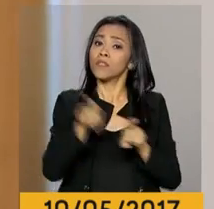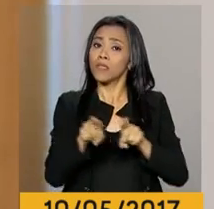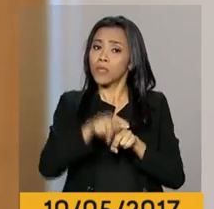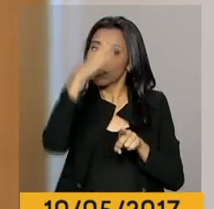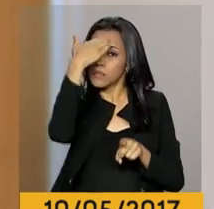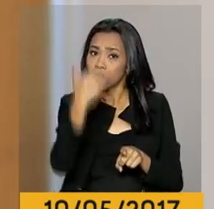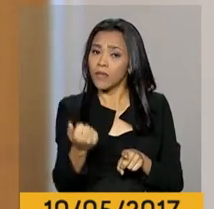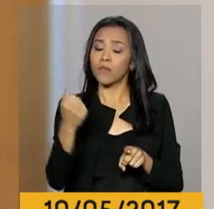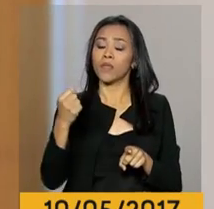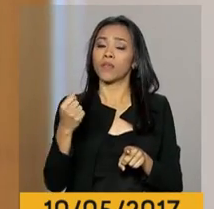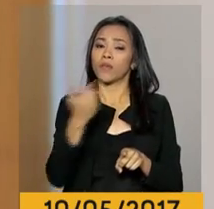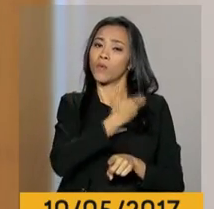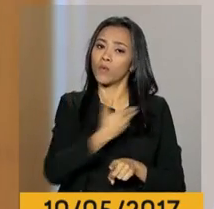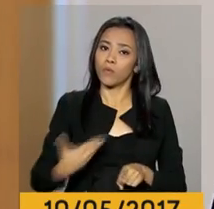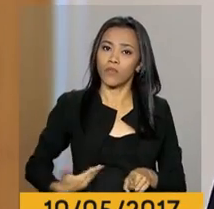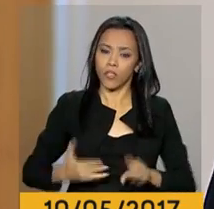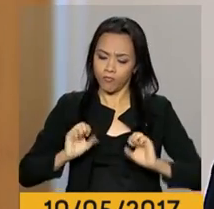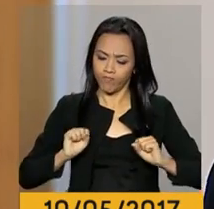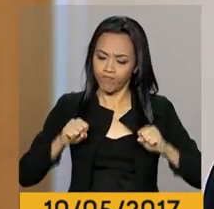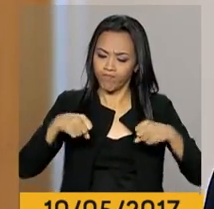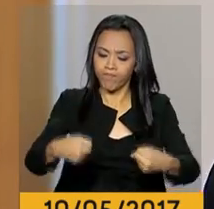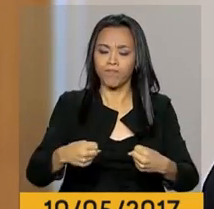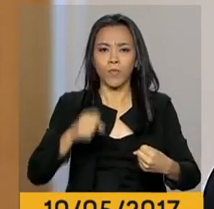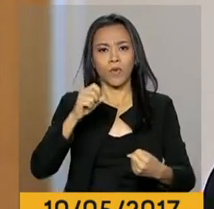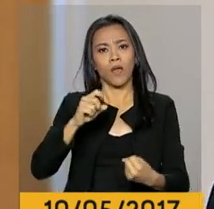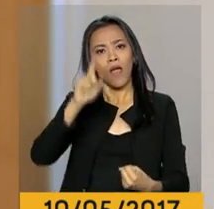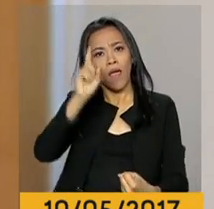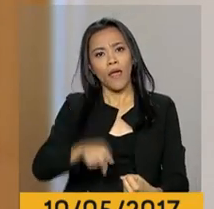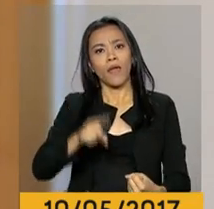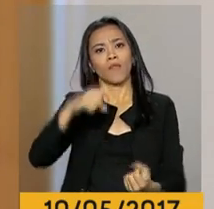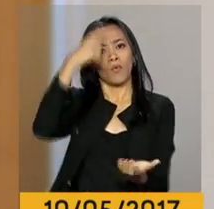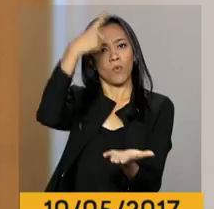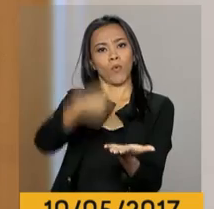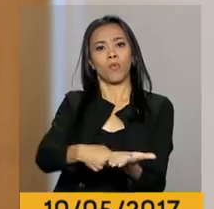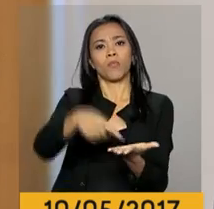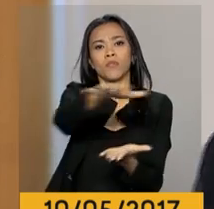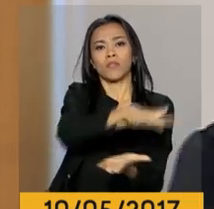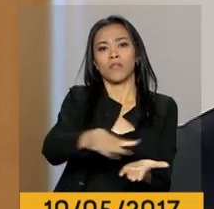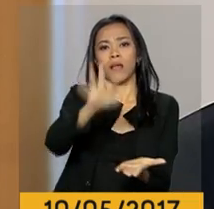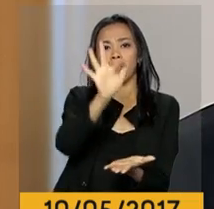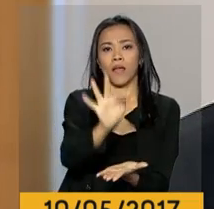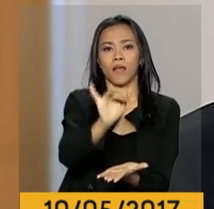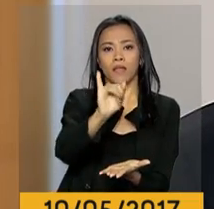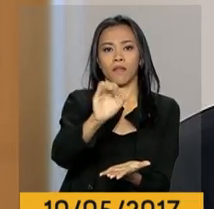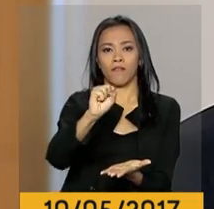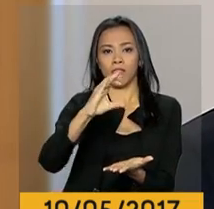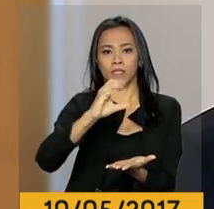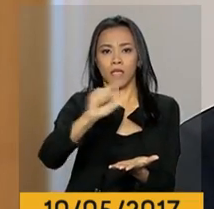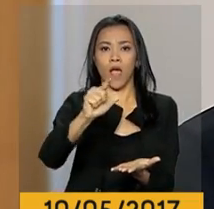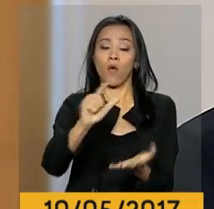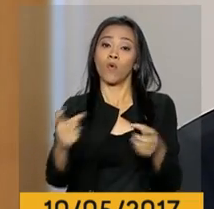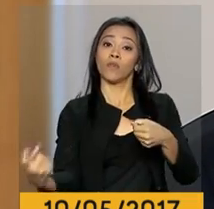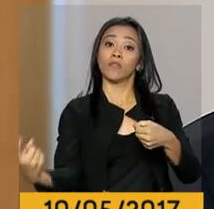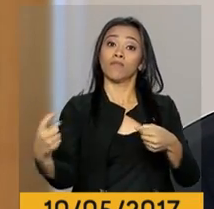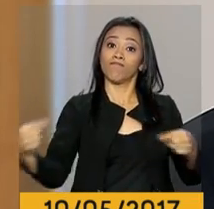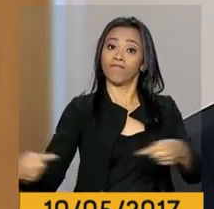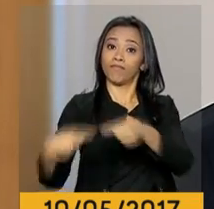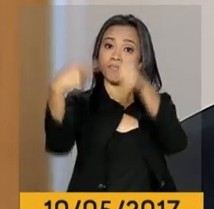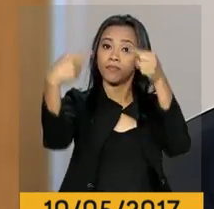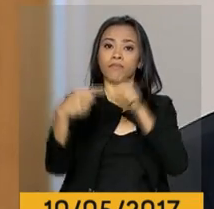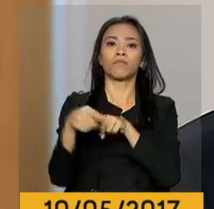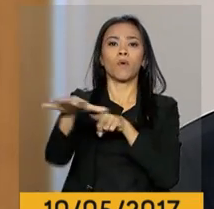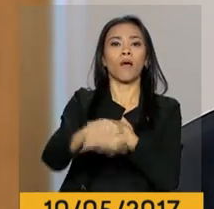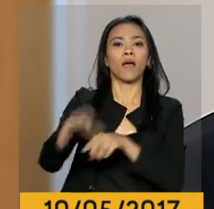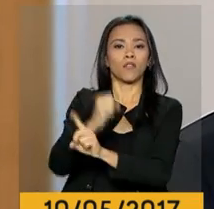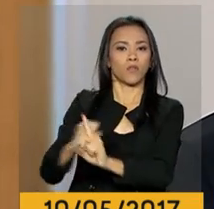nosso governo exatamente a ideia da responsabilidade fiscal conectada com a responsabilidade social Não vamos pensar